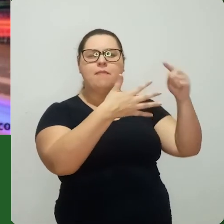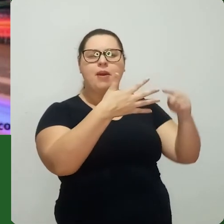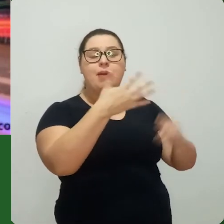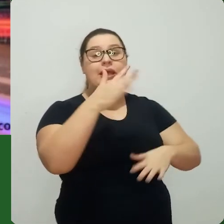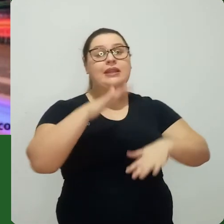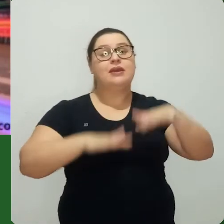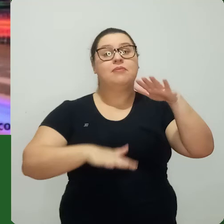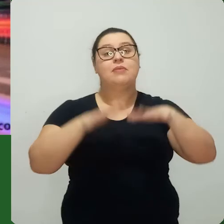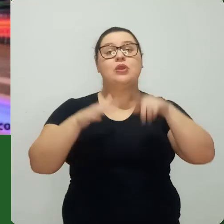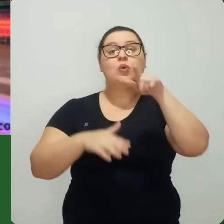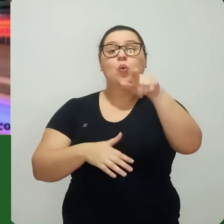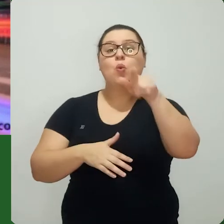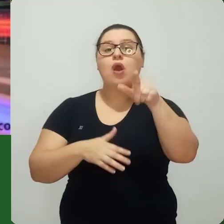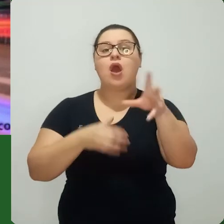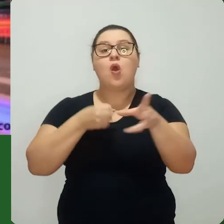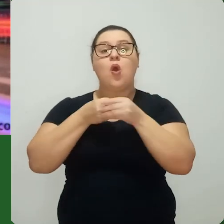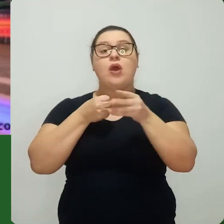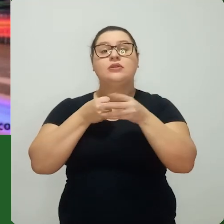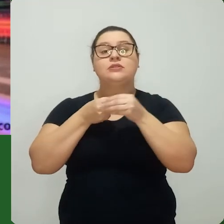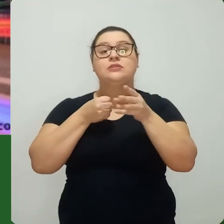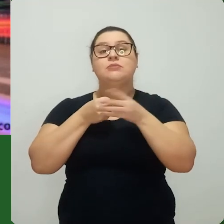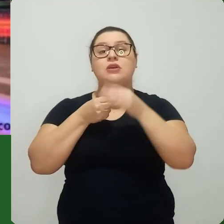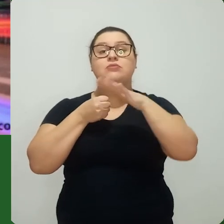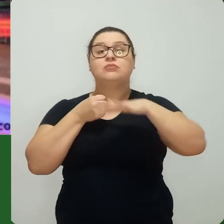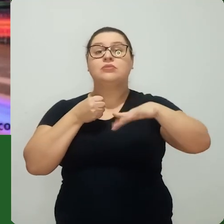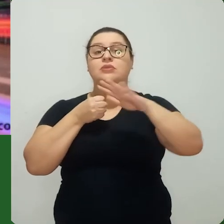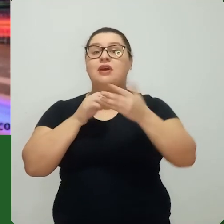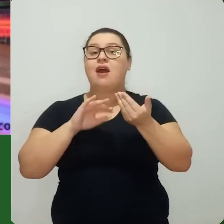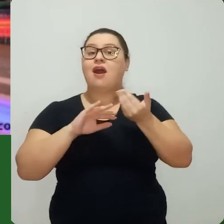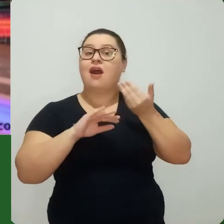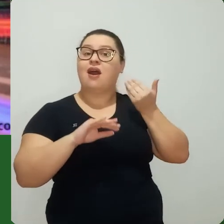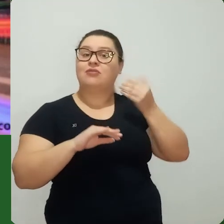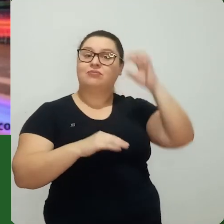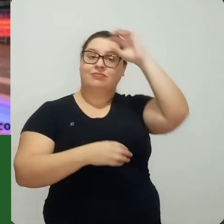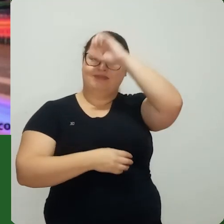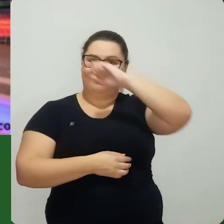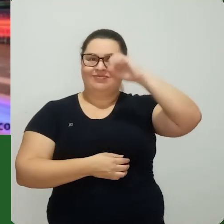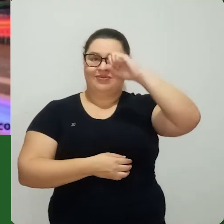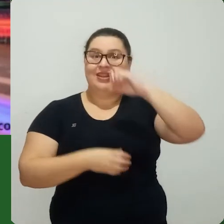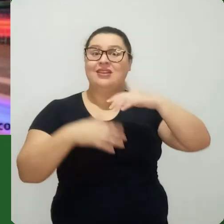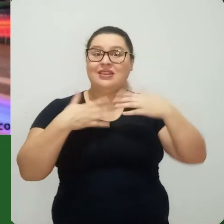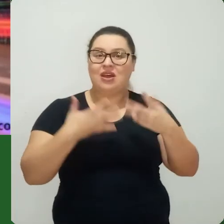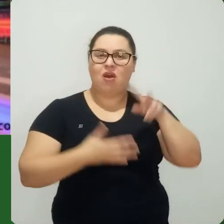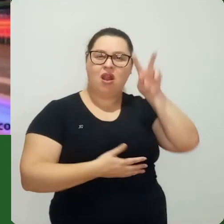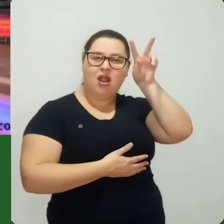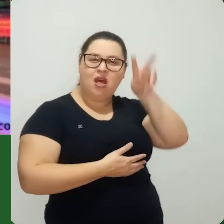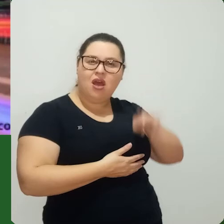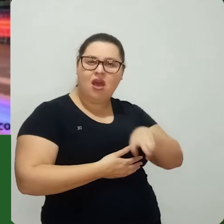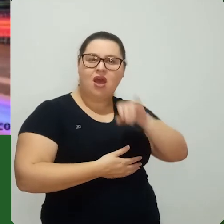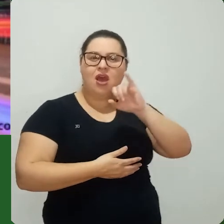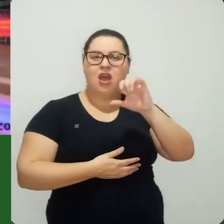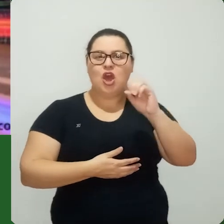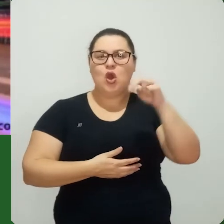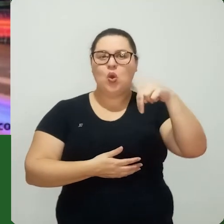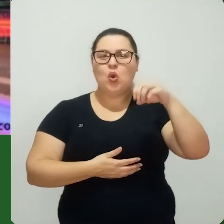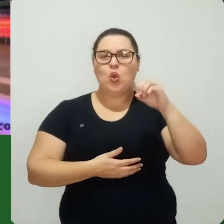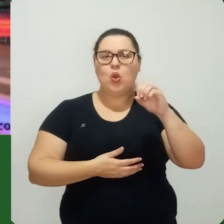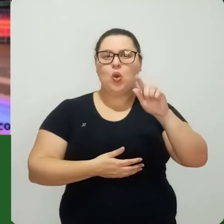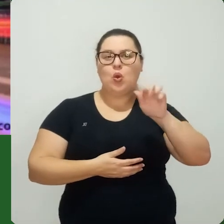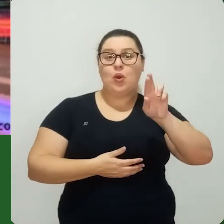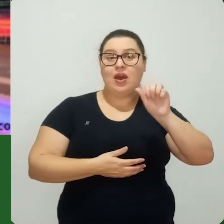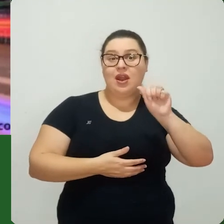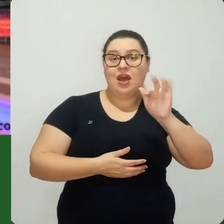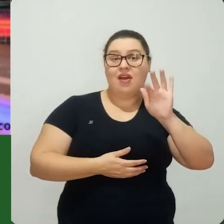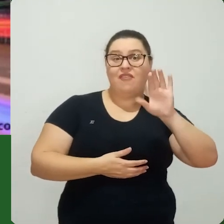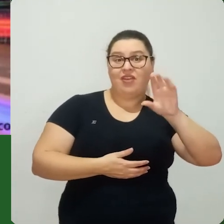eu conheço, do que eu entendo a partir dessa imagem. Então, a minha leitura iconográfica vai ser diferente da leitura iconográfica de outra pessoa, porque